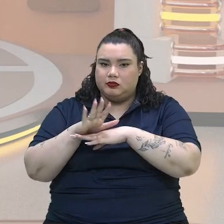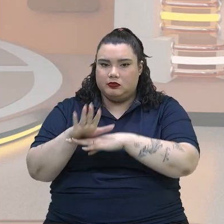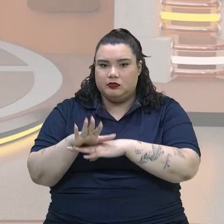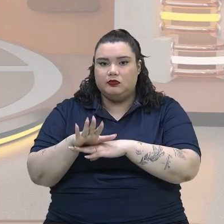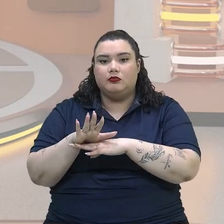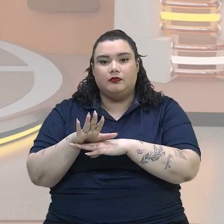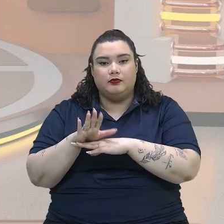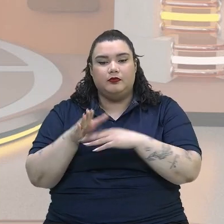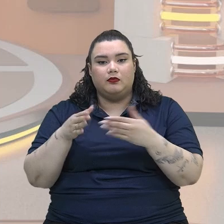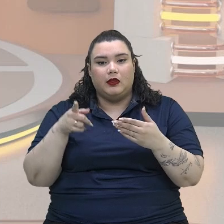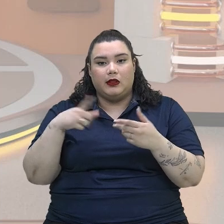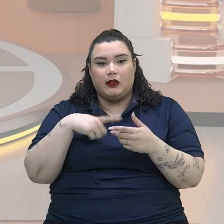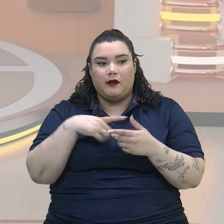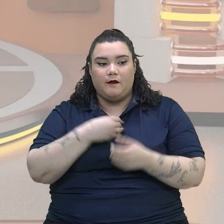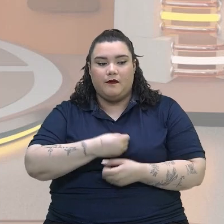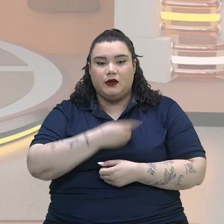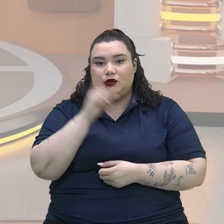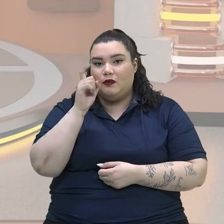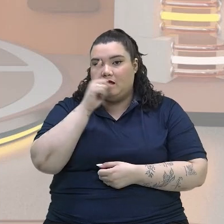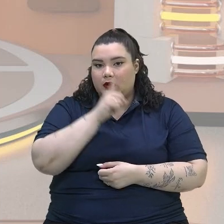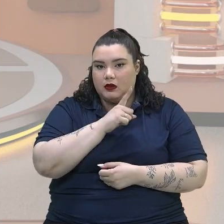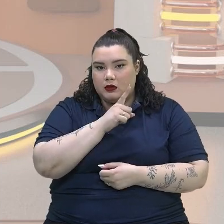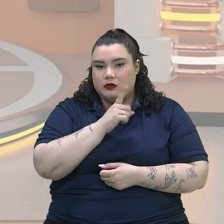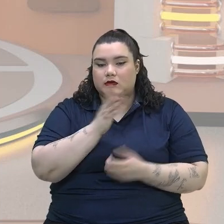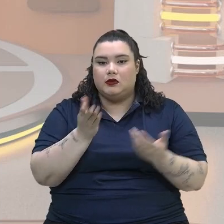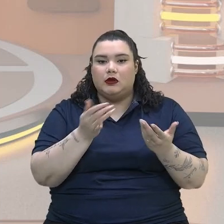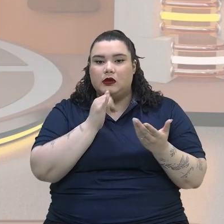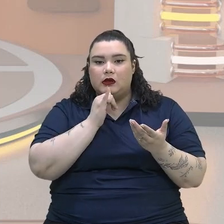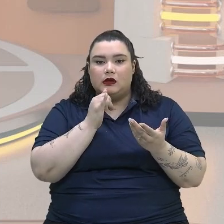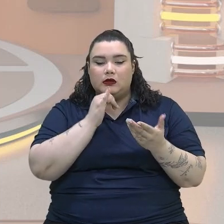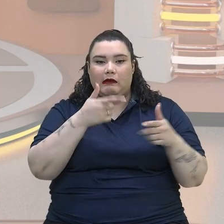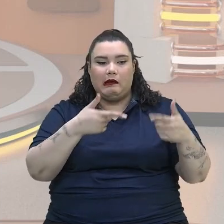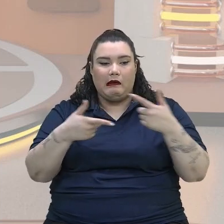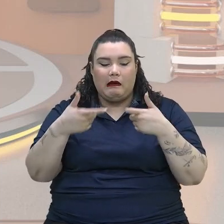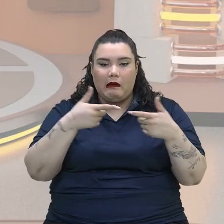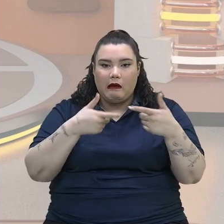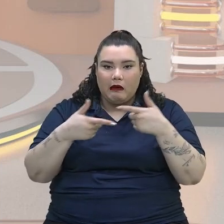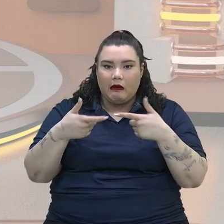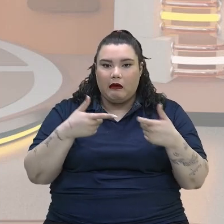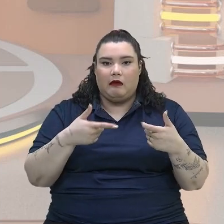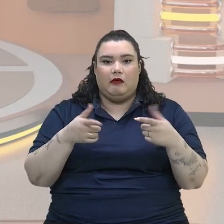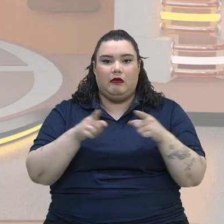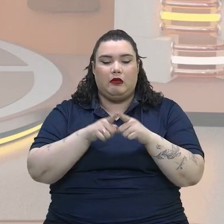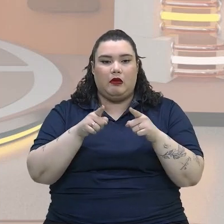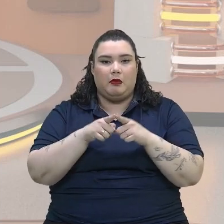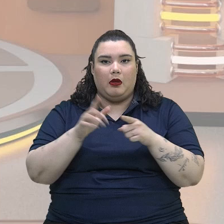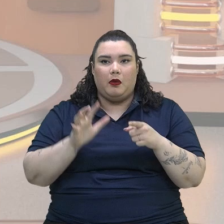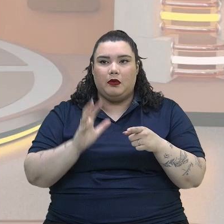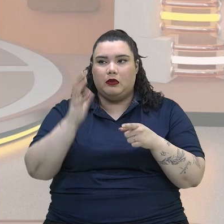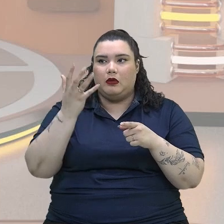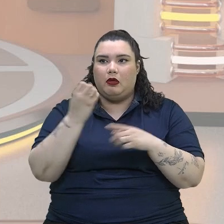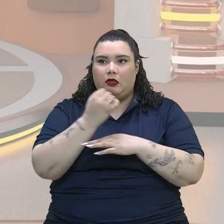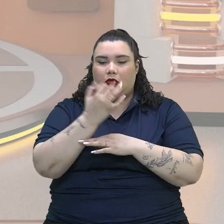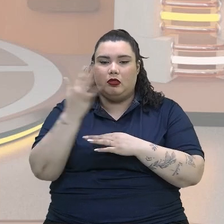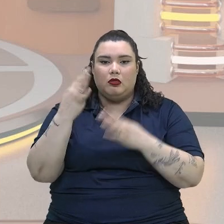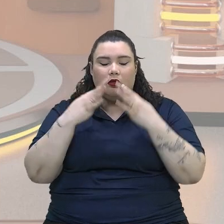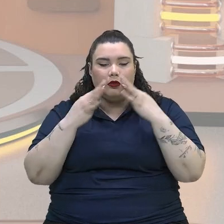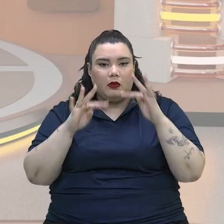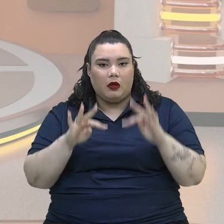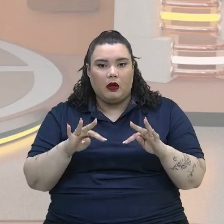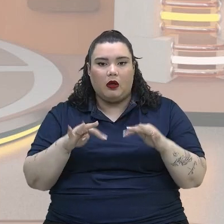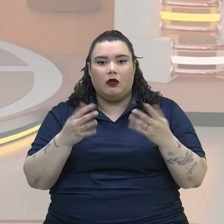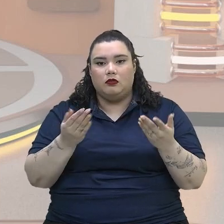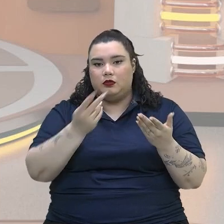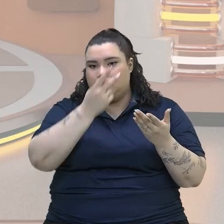situação de dificuldades, né? Como, por exemplo, nas guerras, né, nos desastres naturais. As pessoas estão